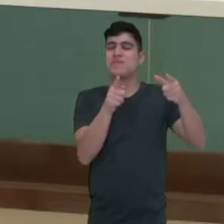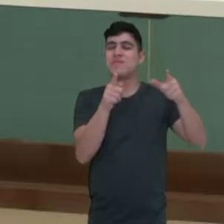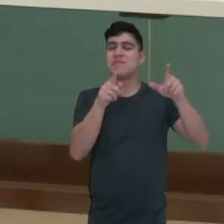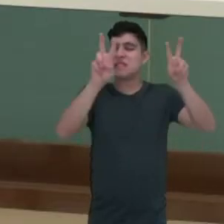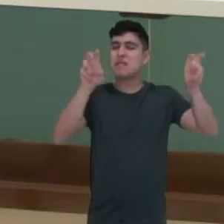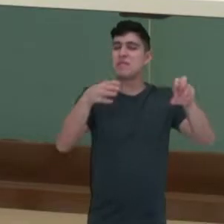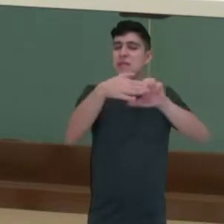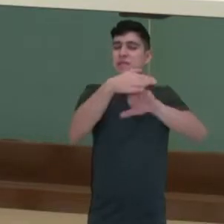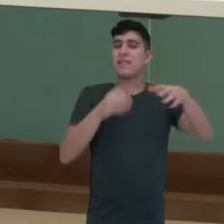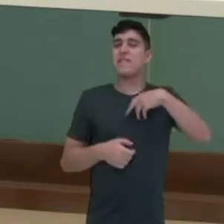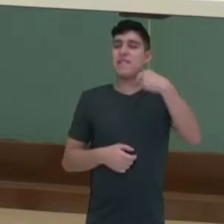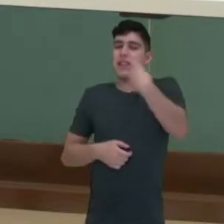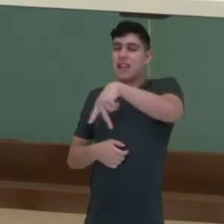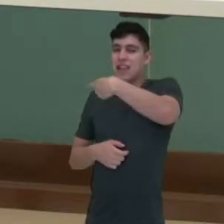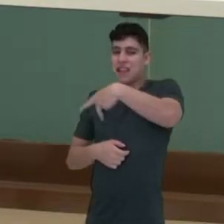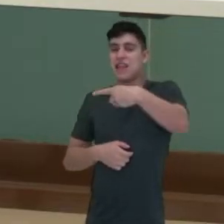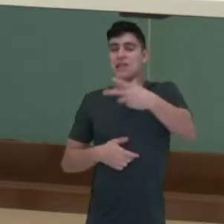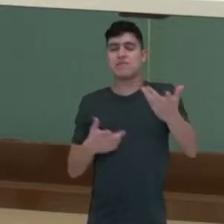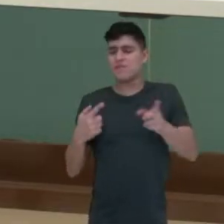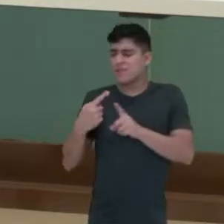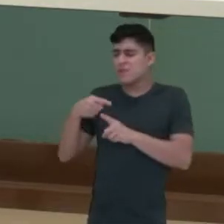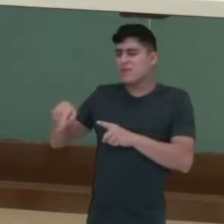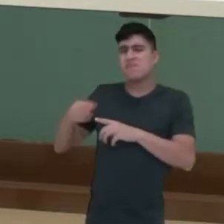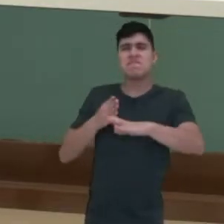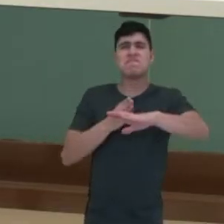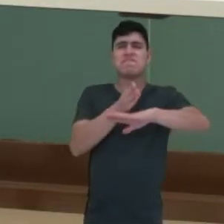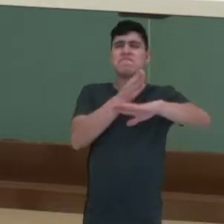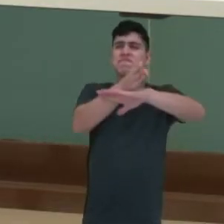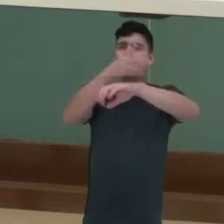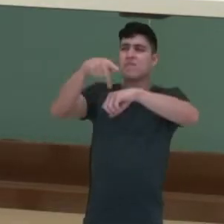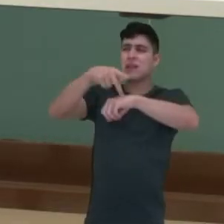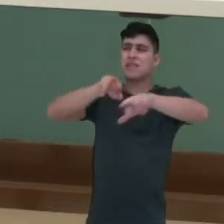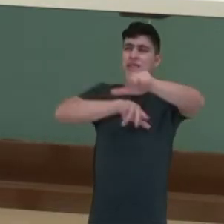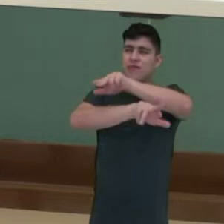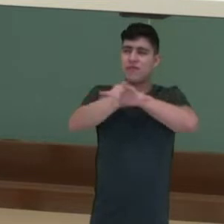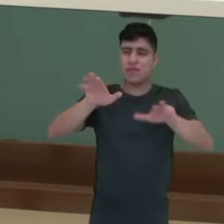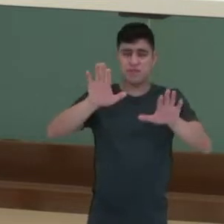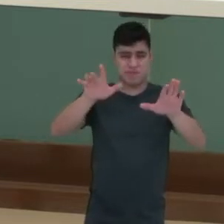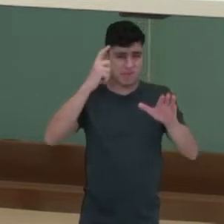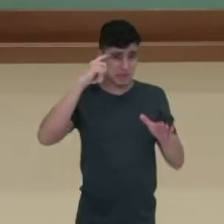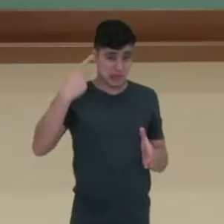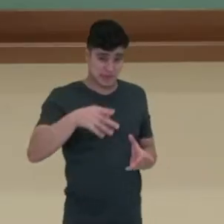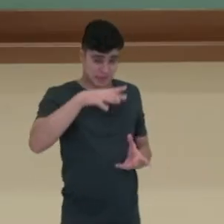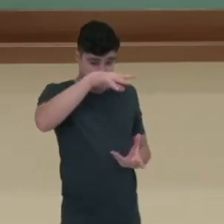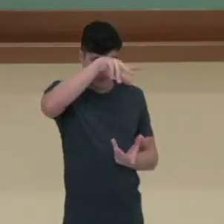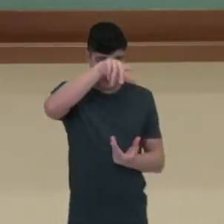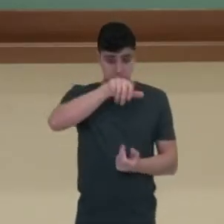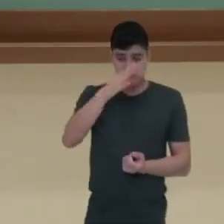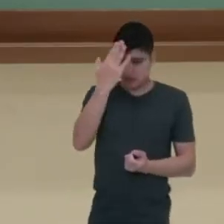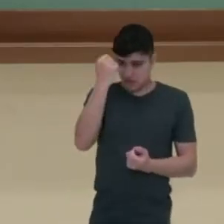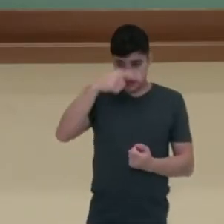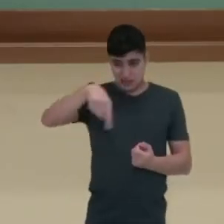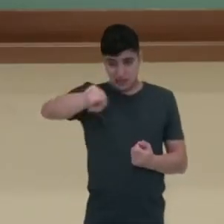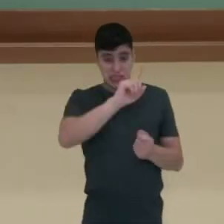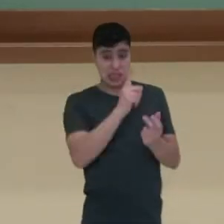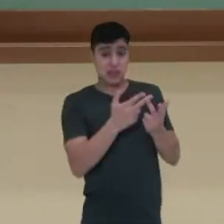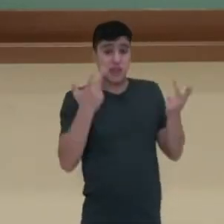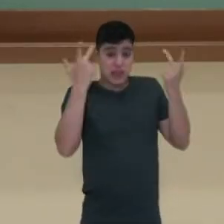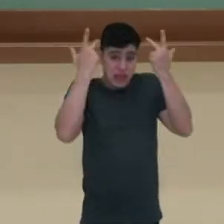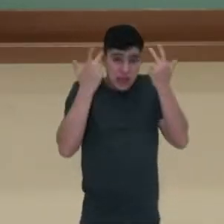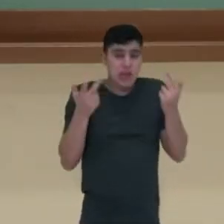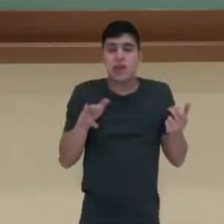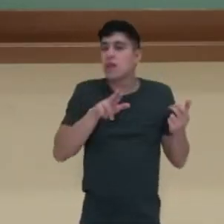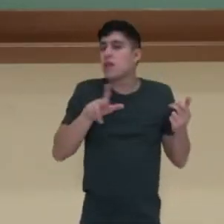elas atuam em diversos países? Quando nós pensamos no planeta Terra, nós sabemos que os recursos naturais não